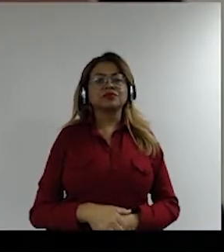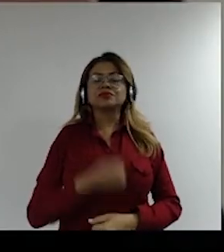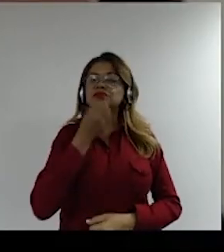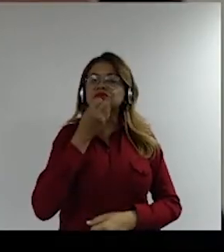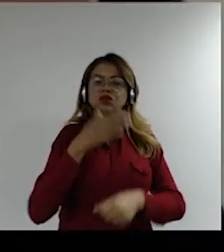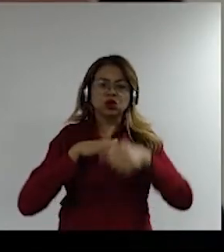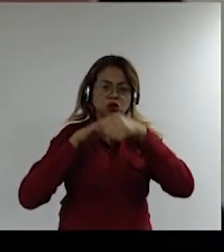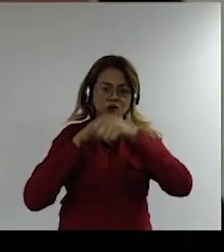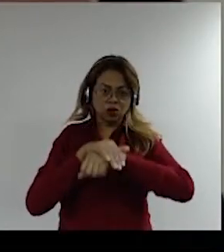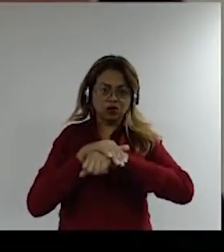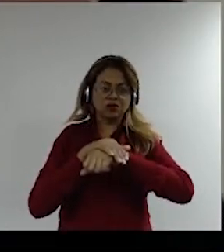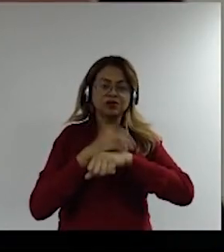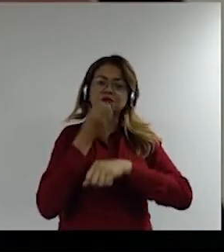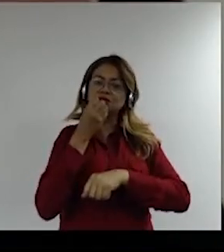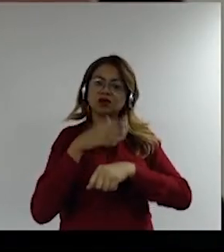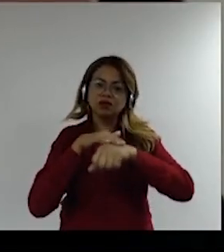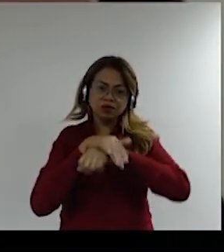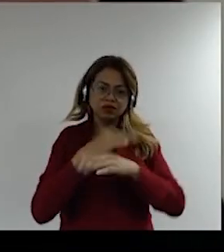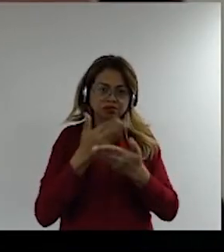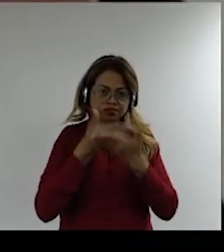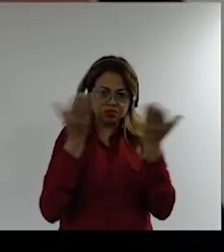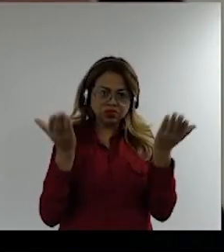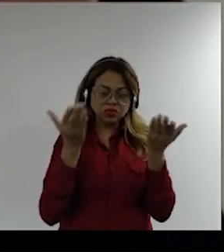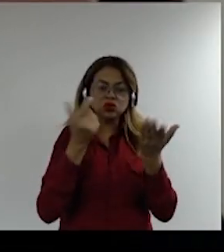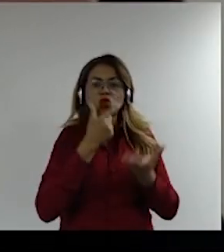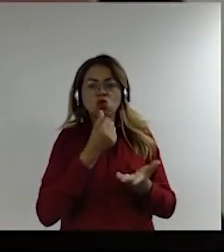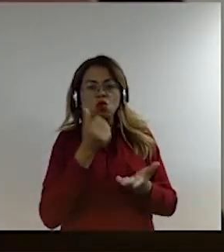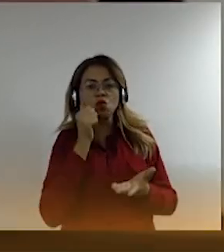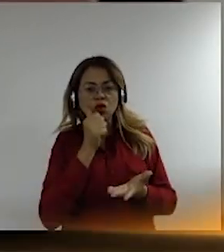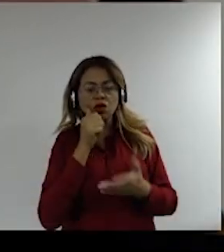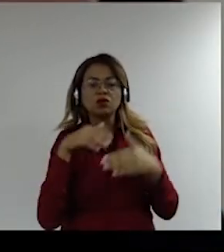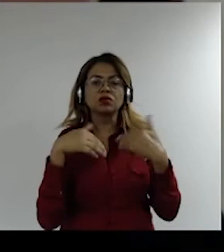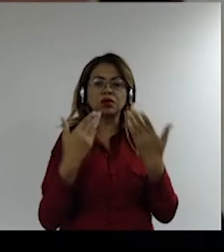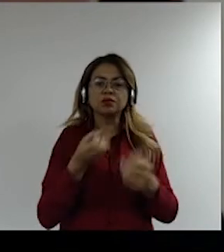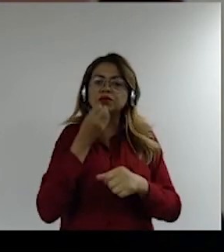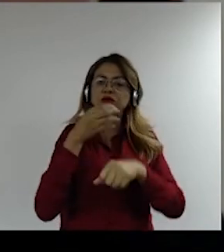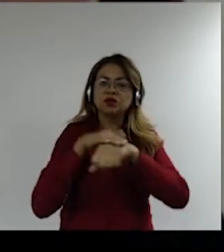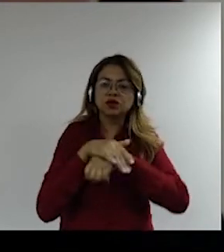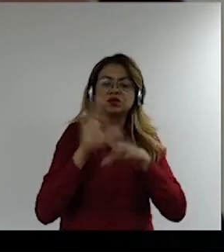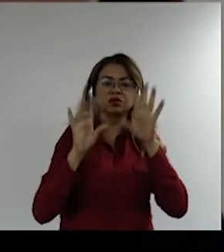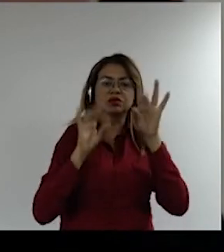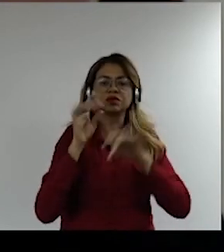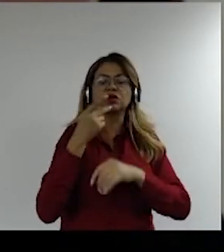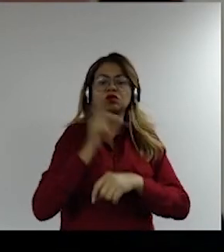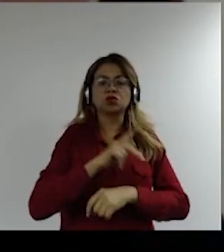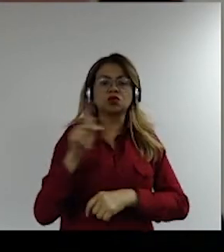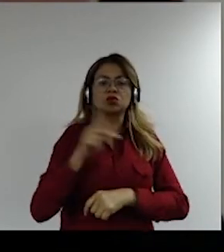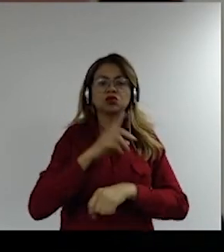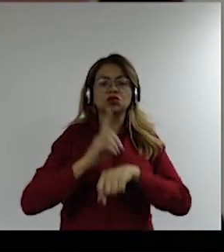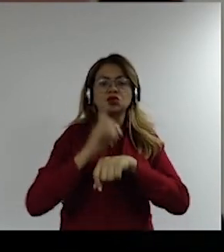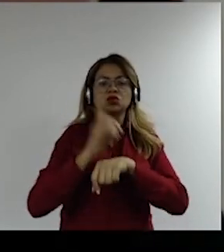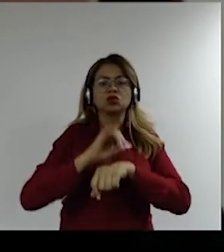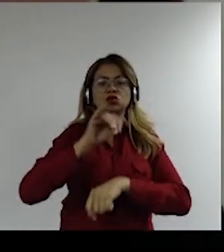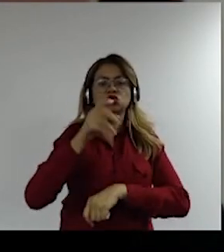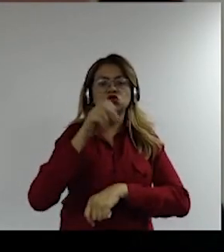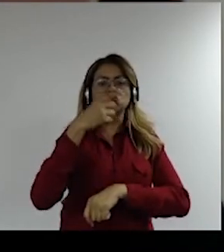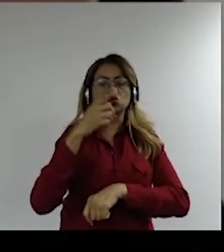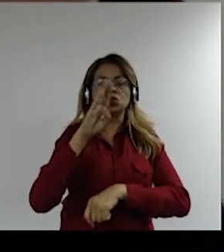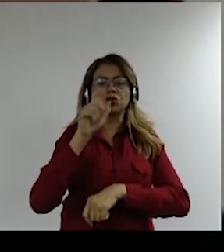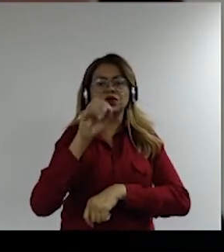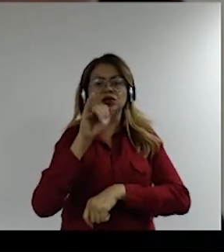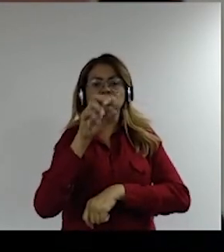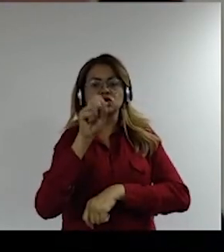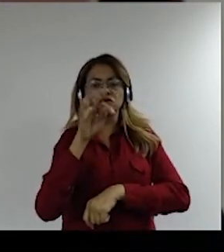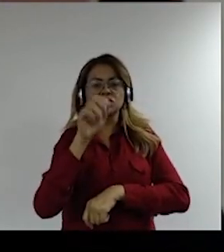Boa noite a todos e a todas. Boa noite muito especial ao professor Dr. João Batista Oliveira,